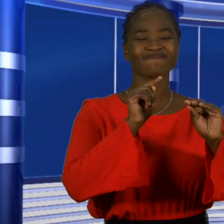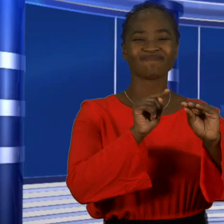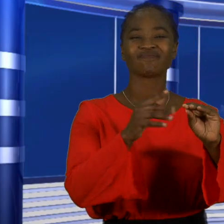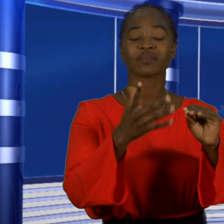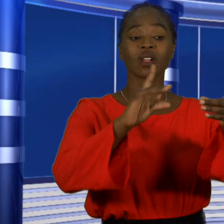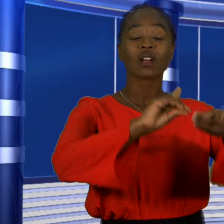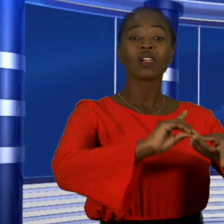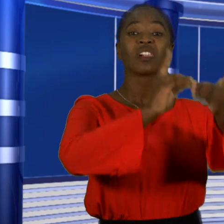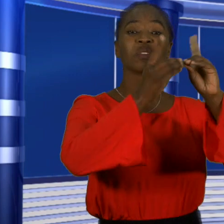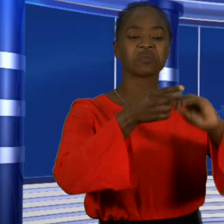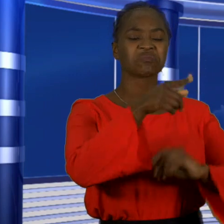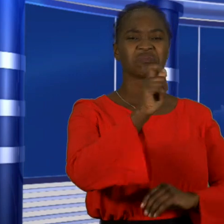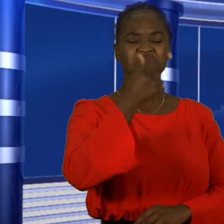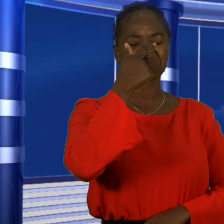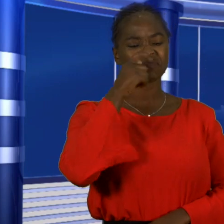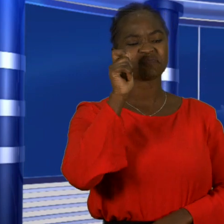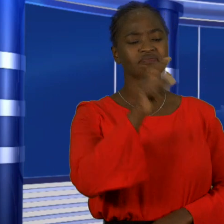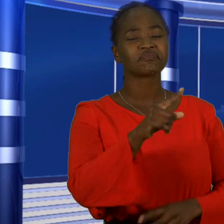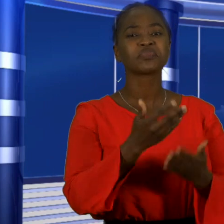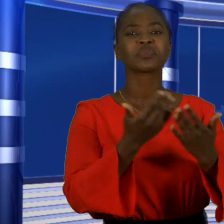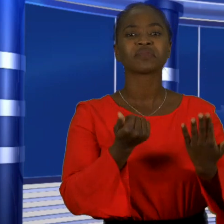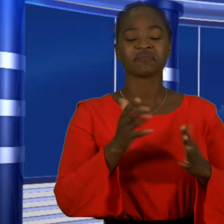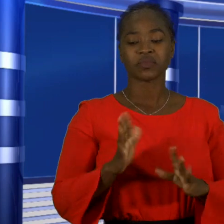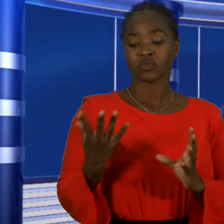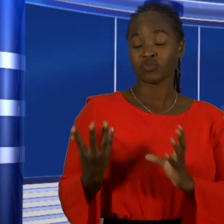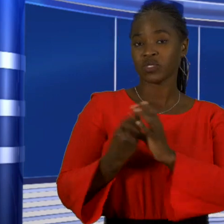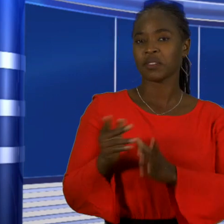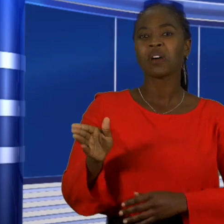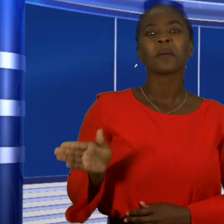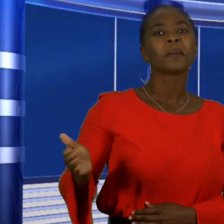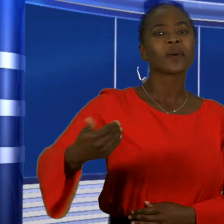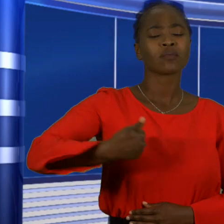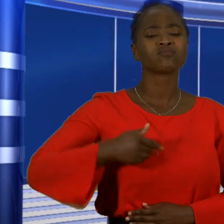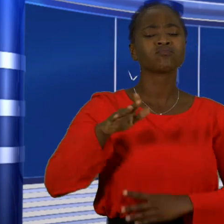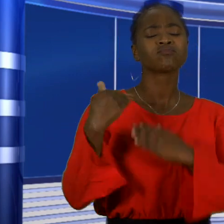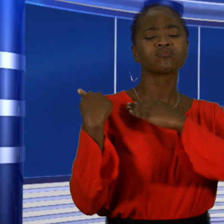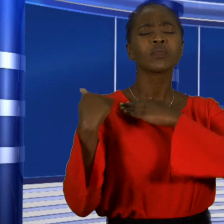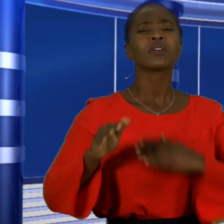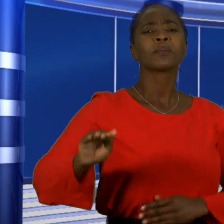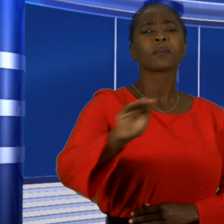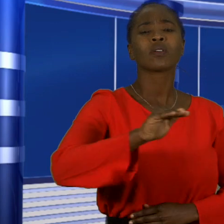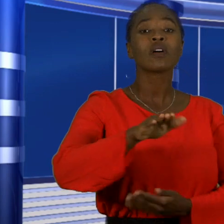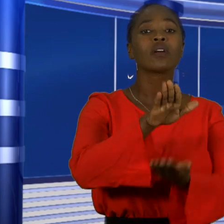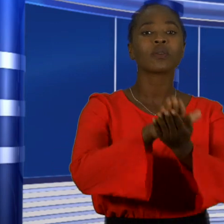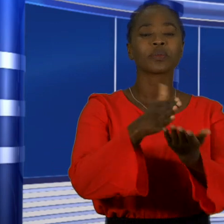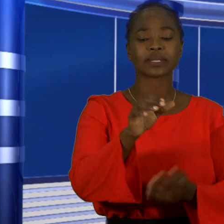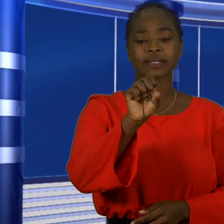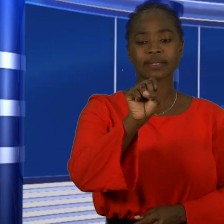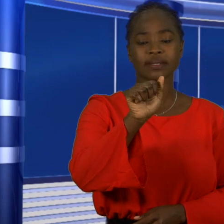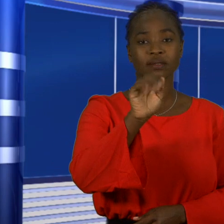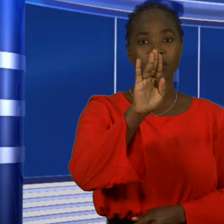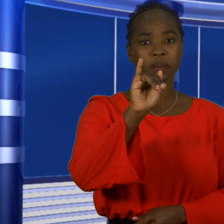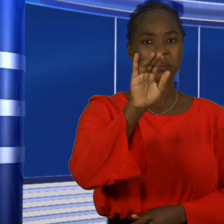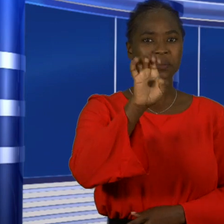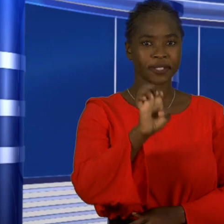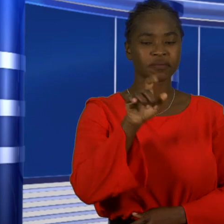sobre educação, adolescentes abandonam a escola para viverem maritalmente no posto administrativo de Sabié,